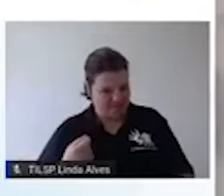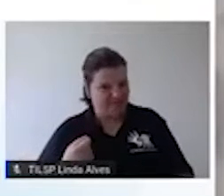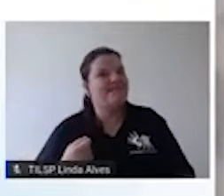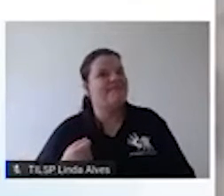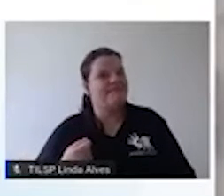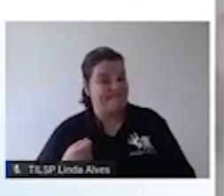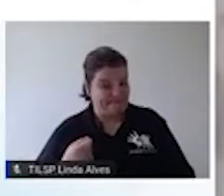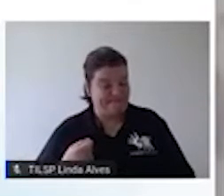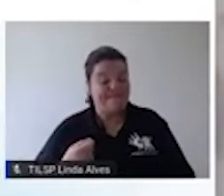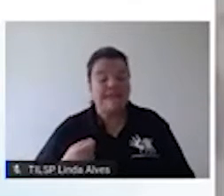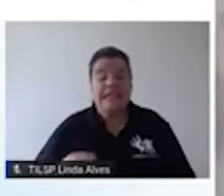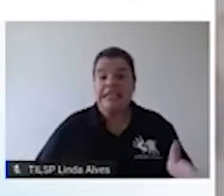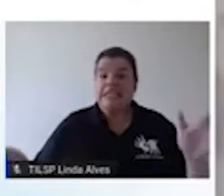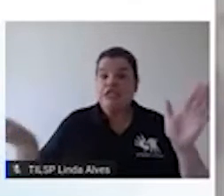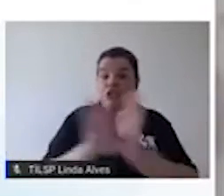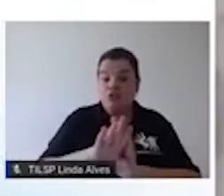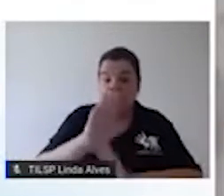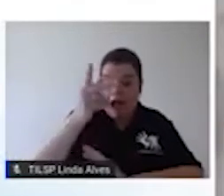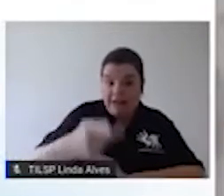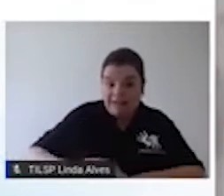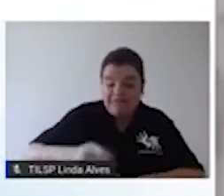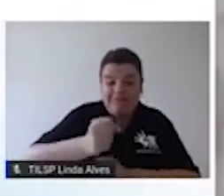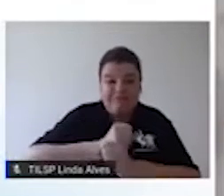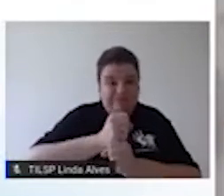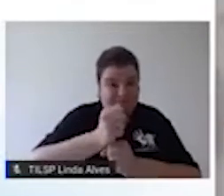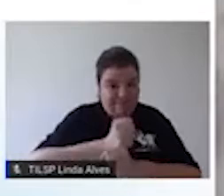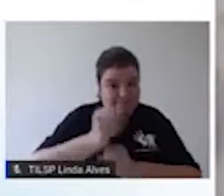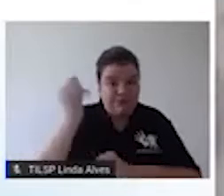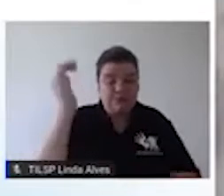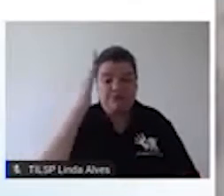quando ela chegou no Brasil, não é?